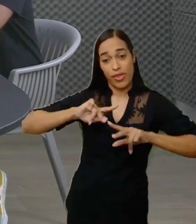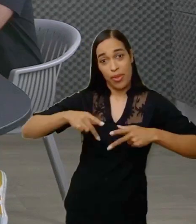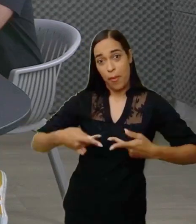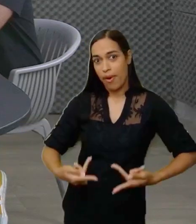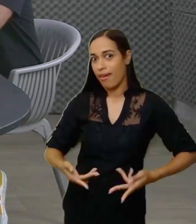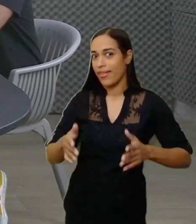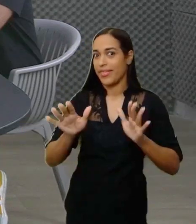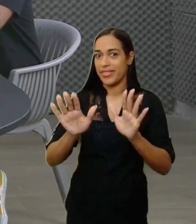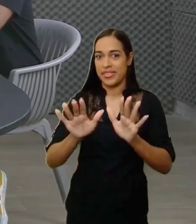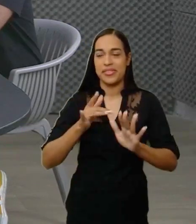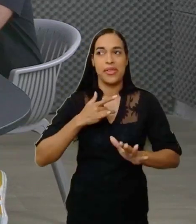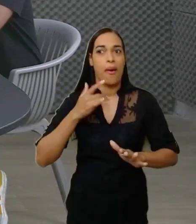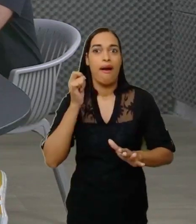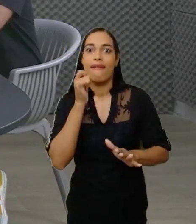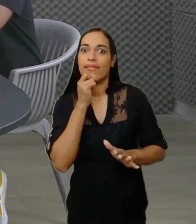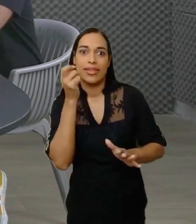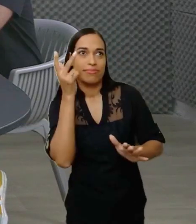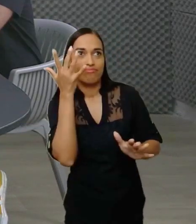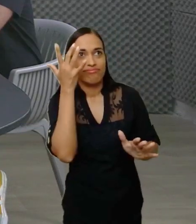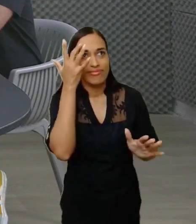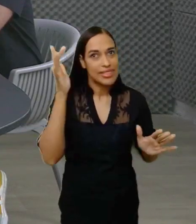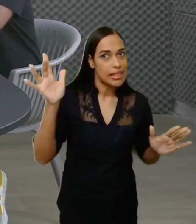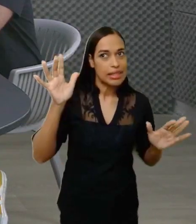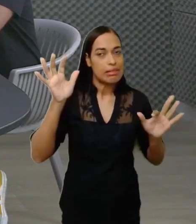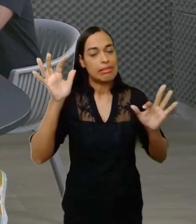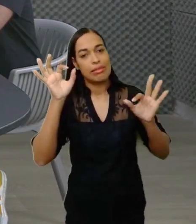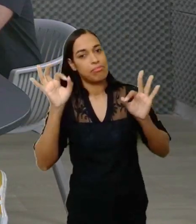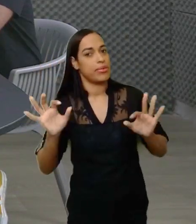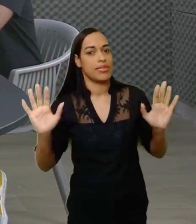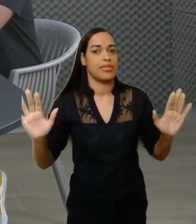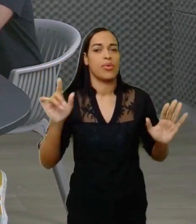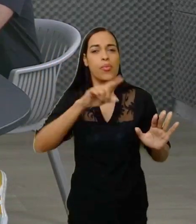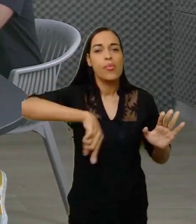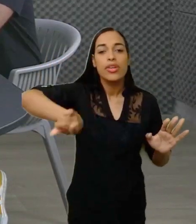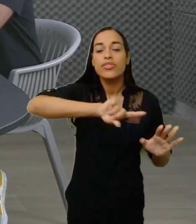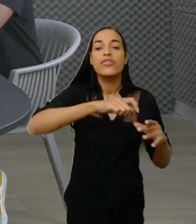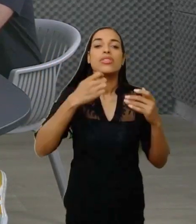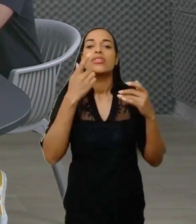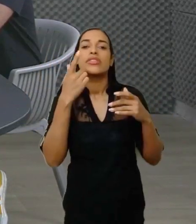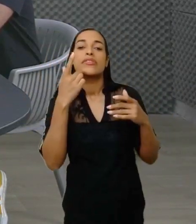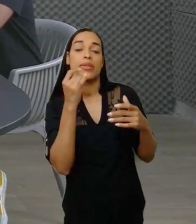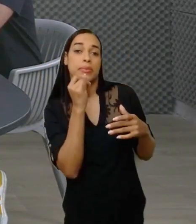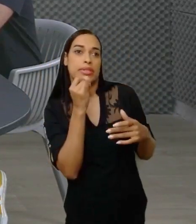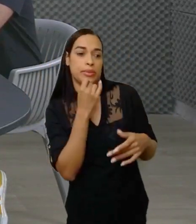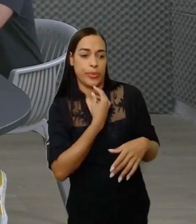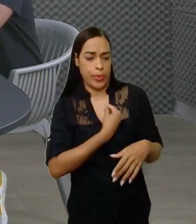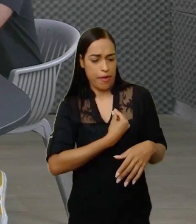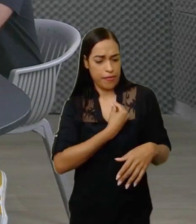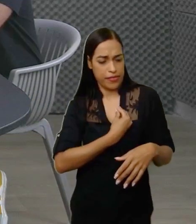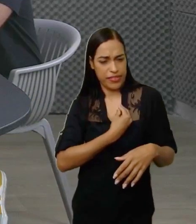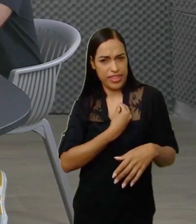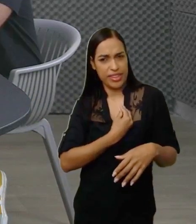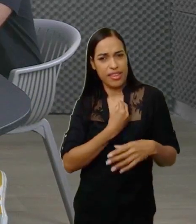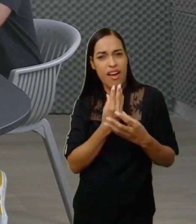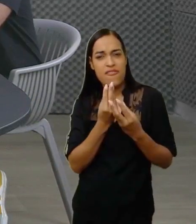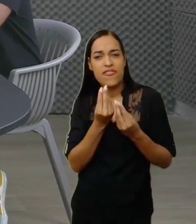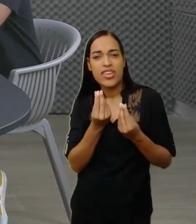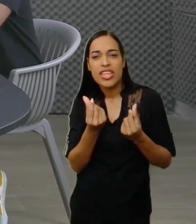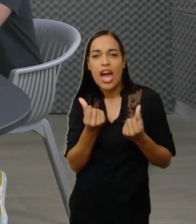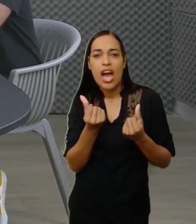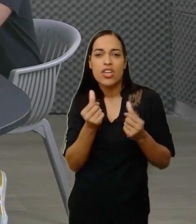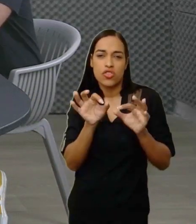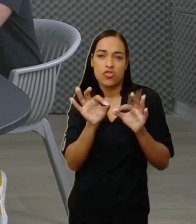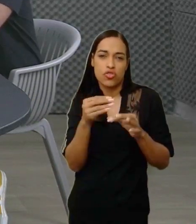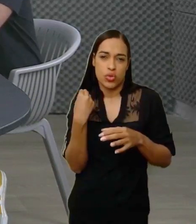Então eu sou leigo para... quando vocês falam de uma vida que é muito pequena, imagino que ela seja muito frágil